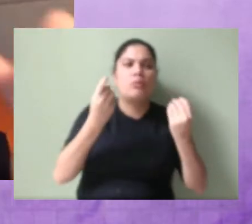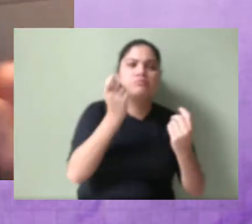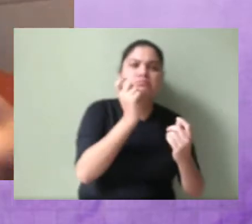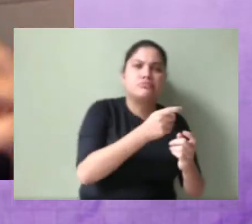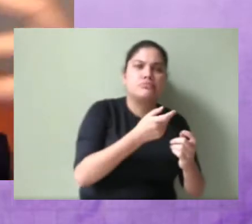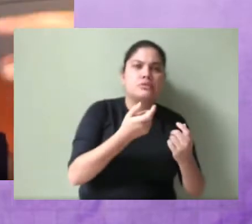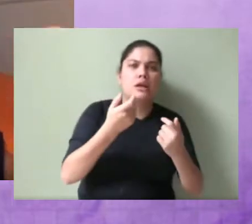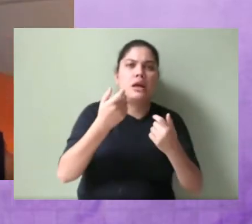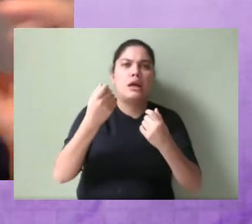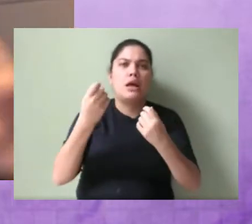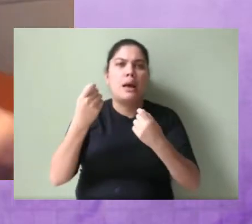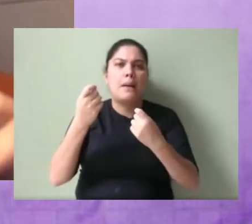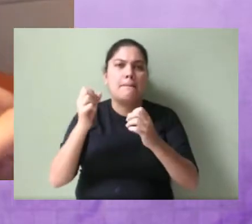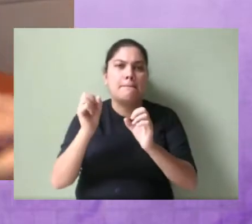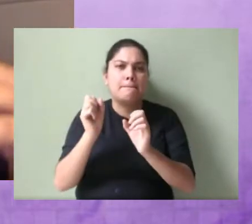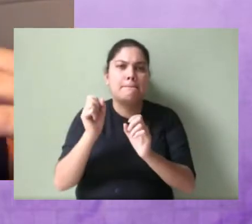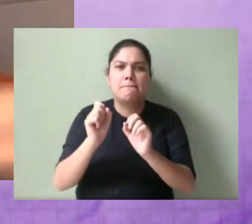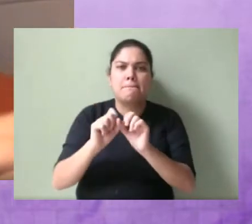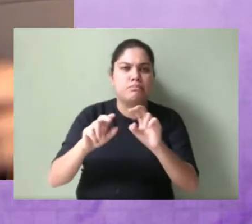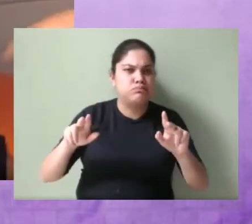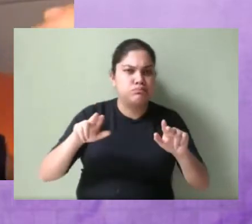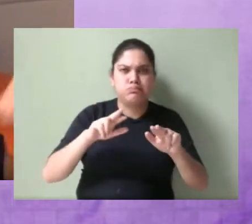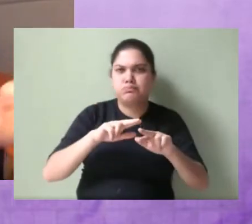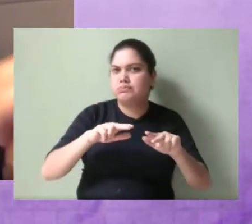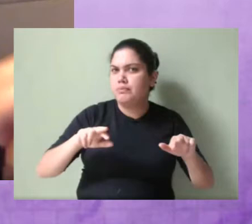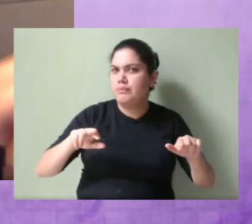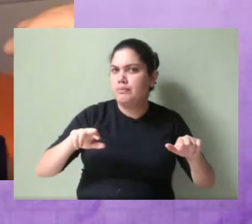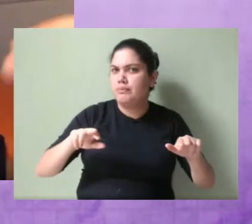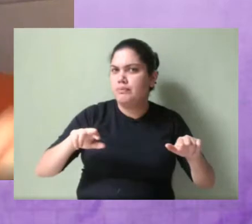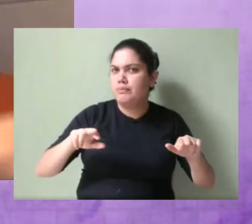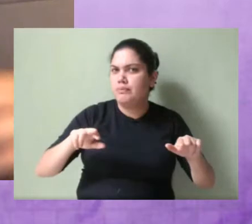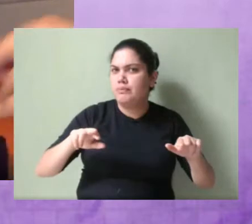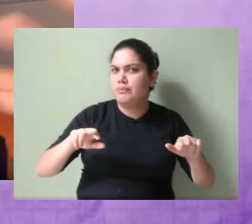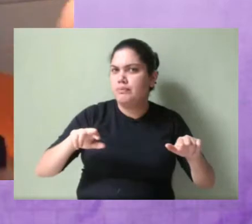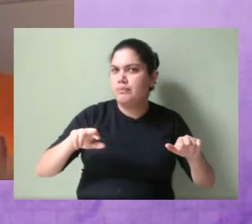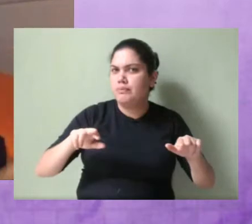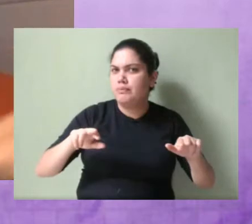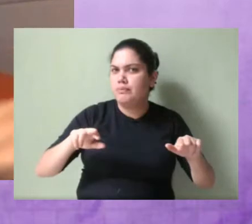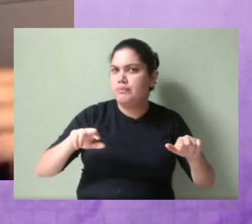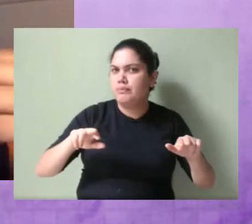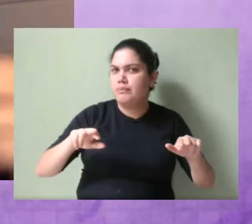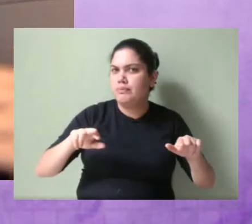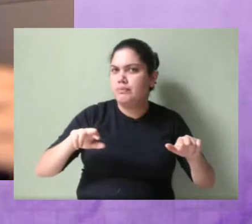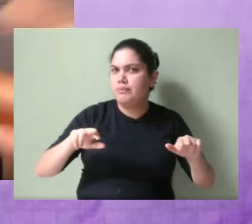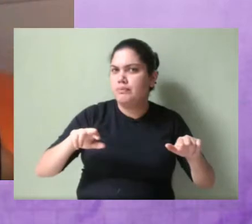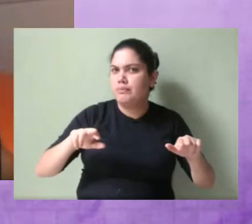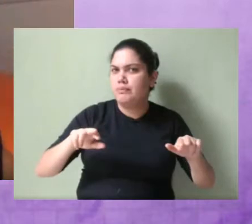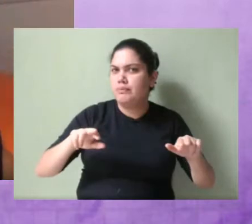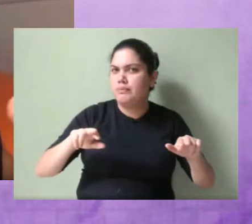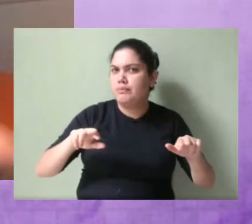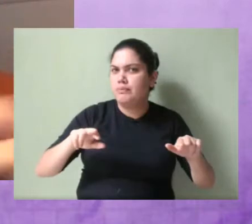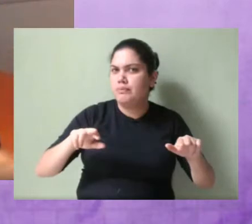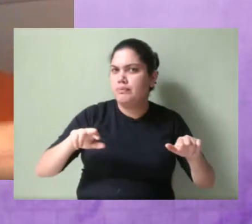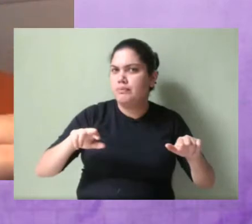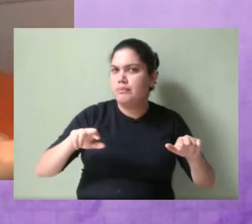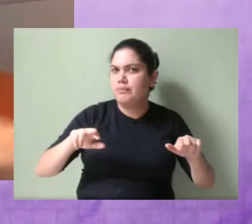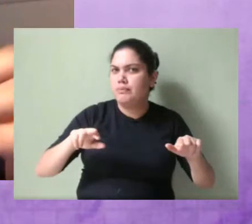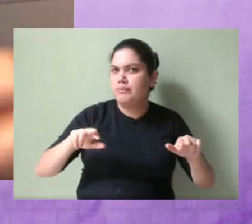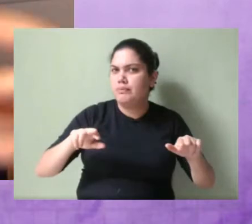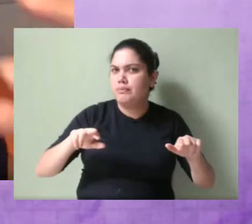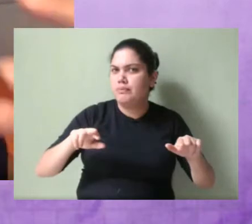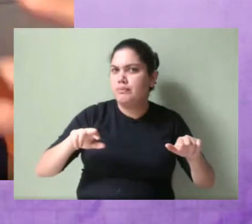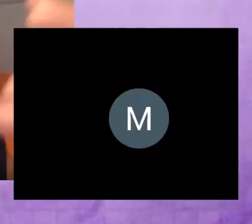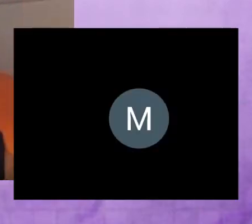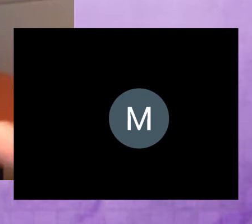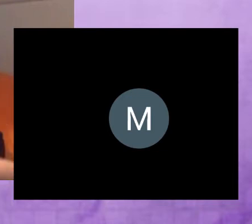estados diferentes, cidades maiores ou menores, a relação que a gente tem com assédio, com abuso, com importunação, né?